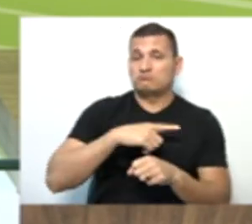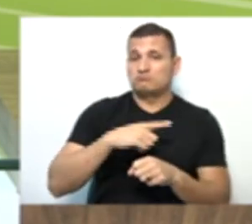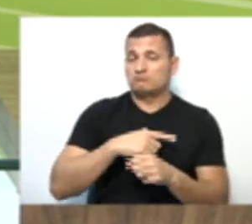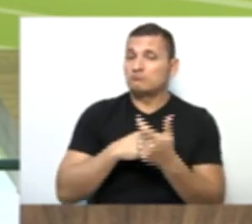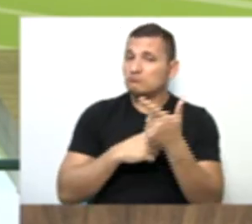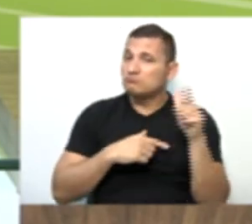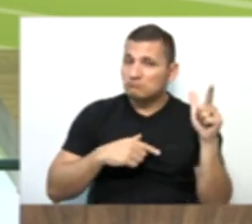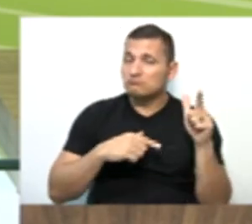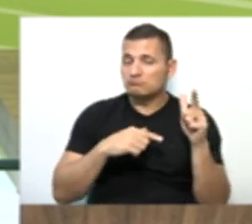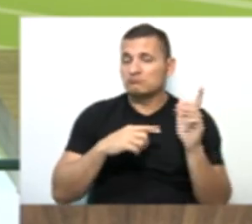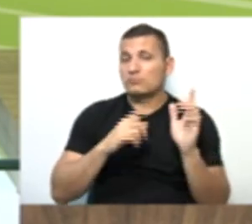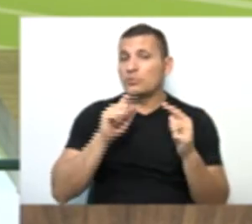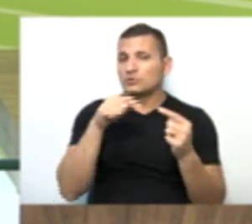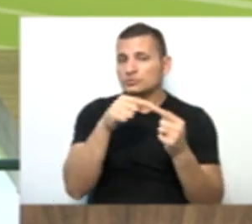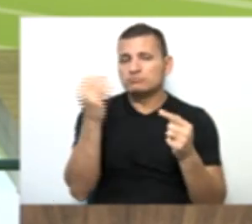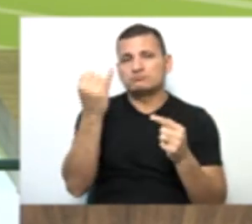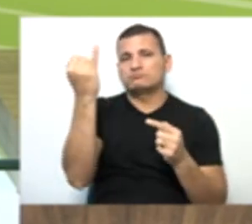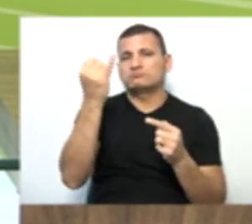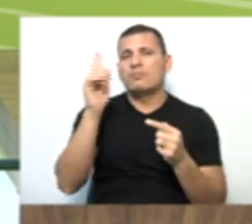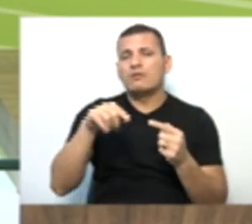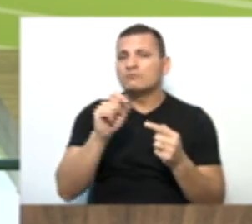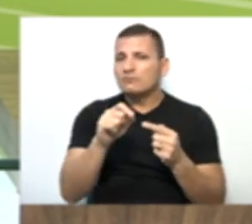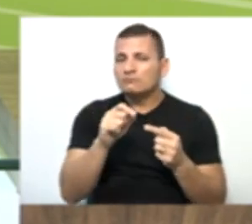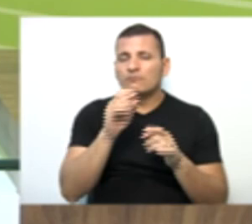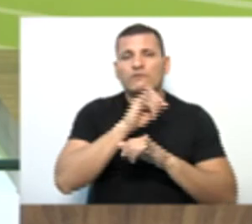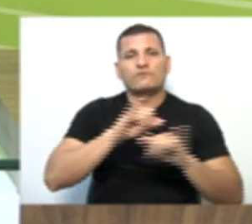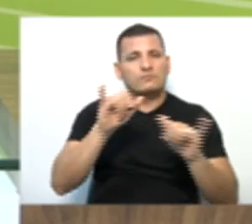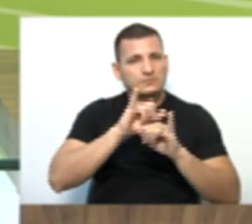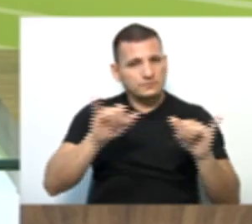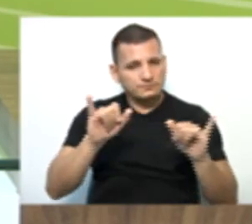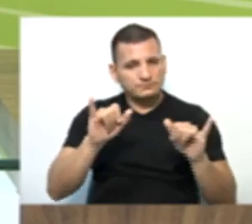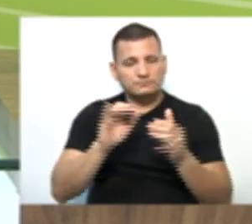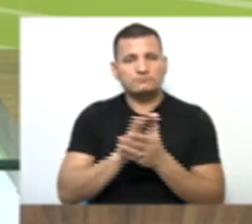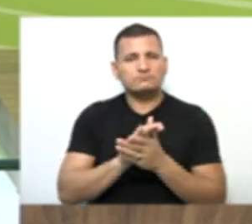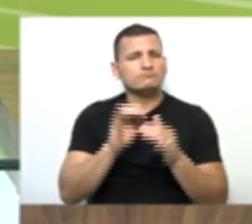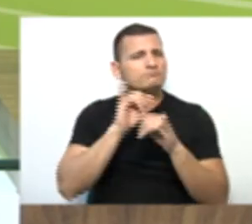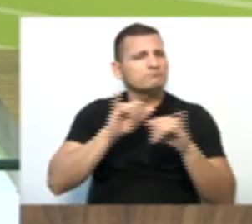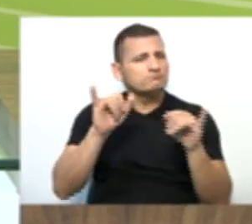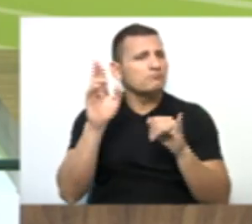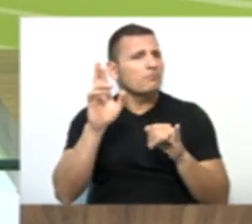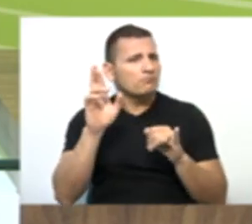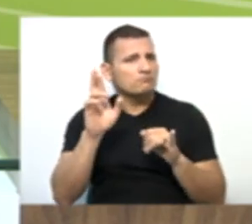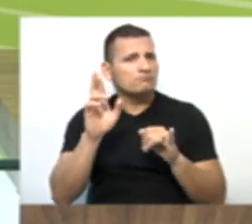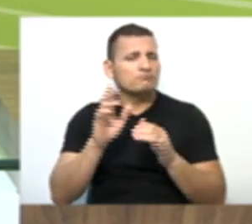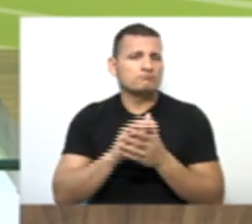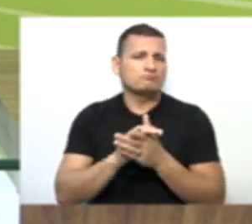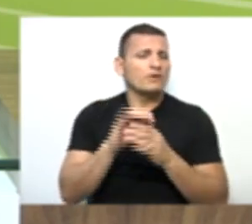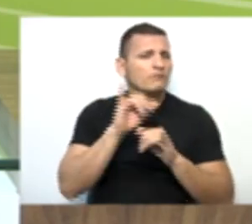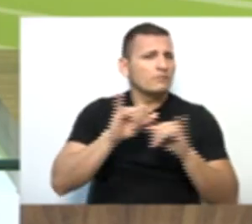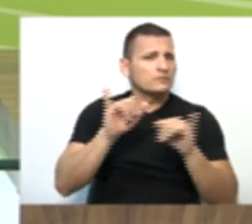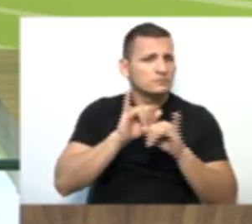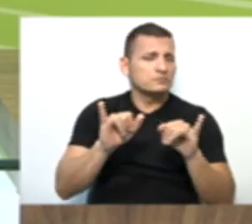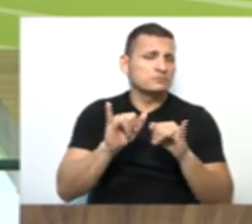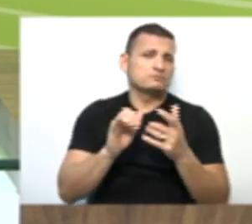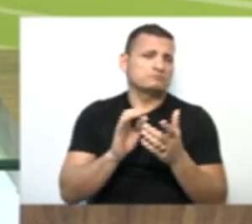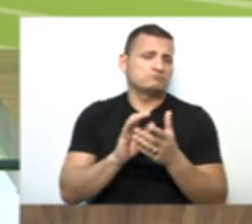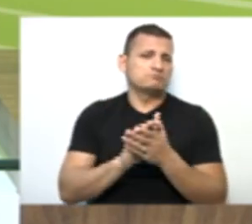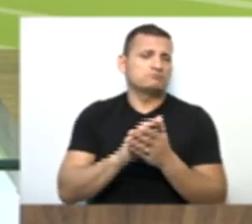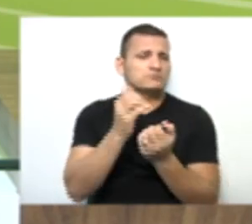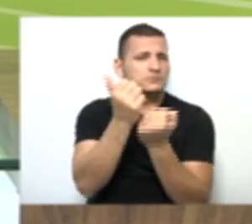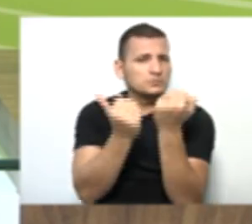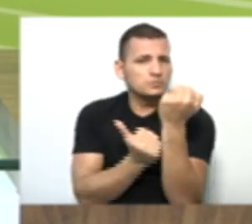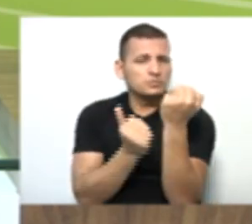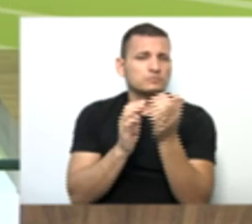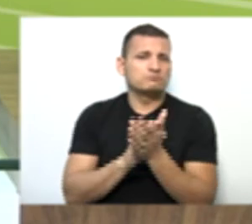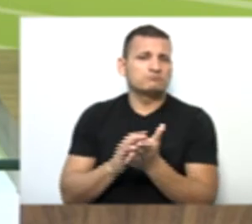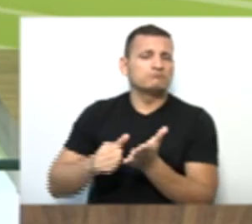essa que eu acabei de falar, gerar informações. Informações para quem? Para o público interno, que são os diretores, os